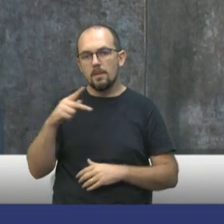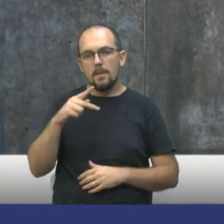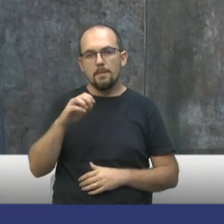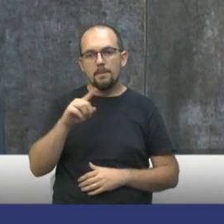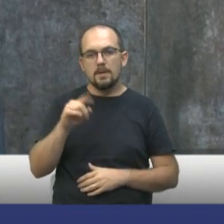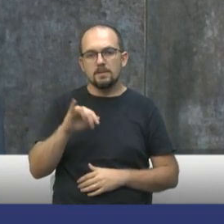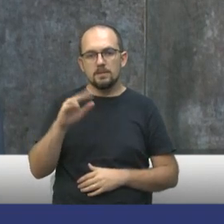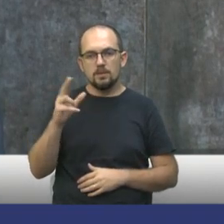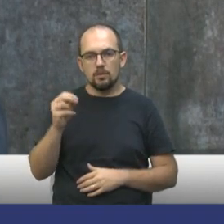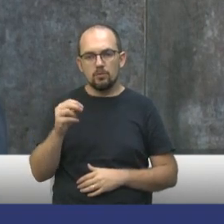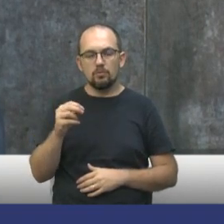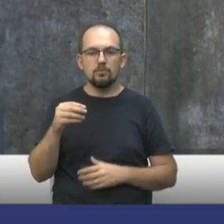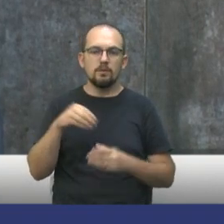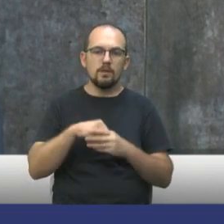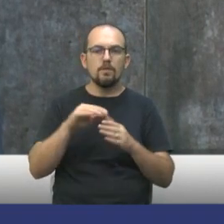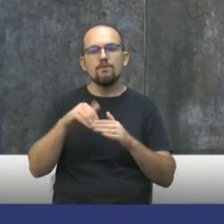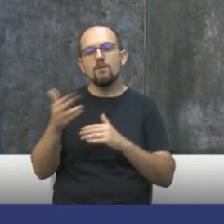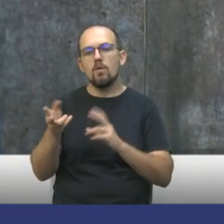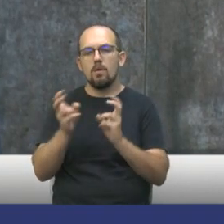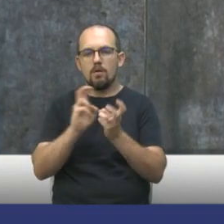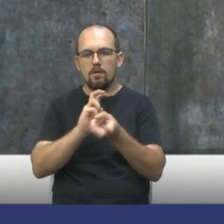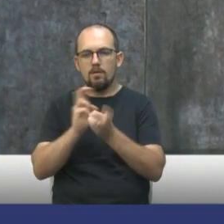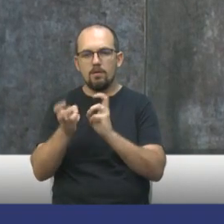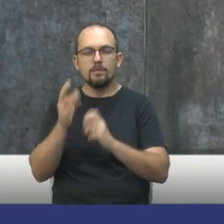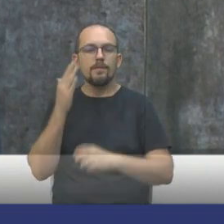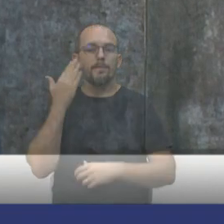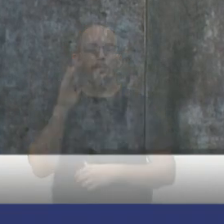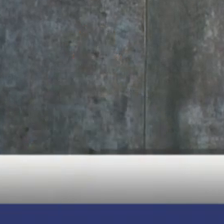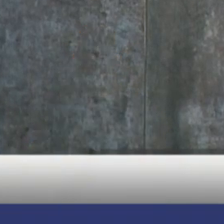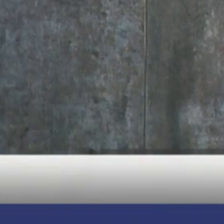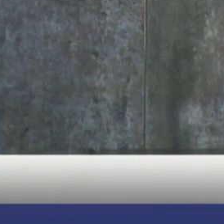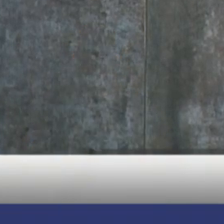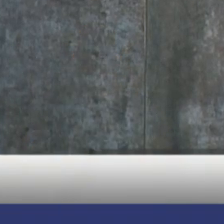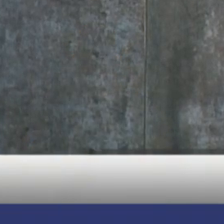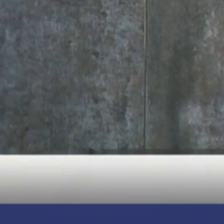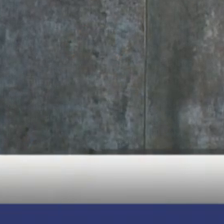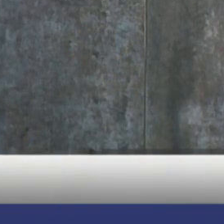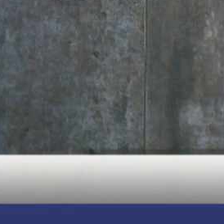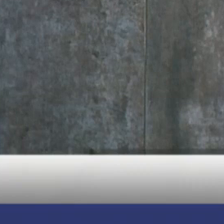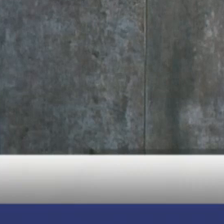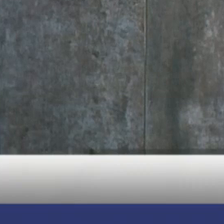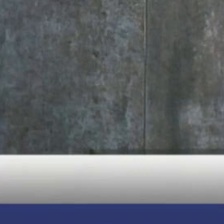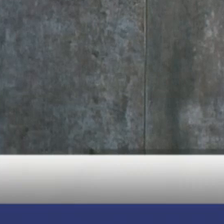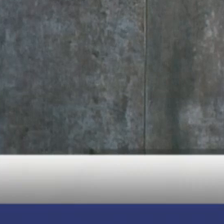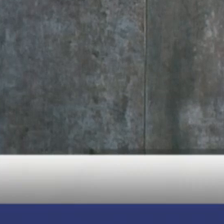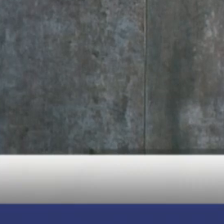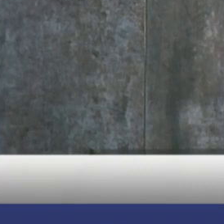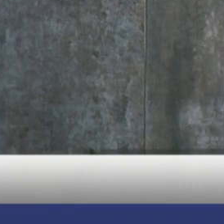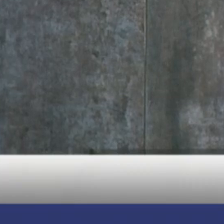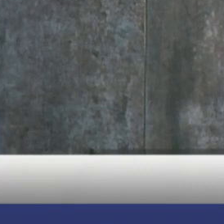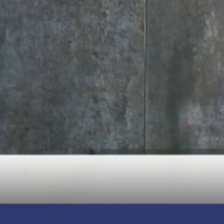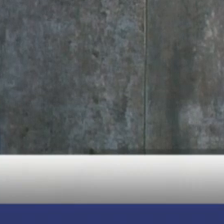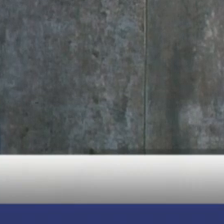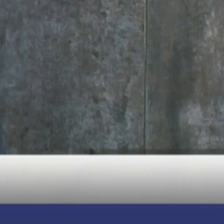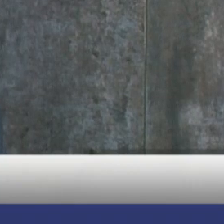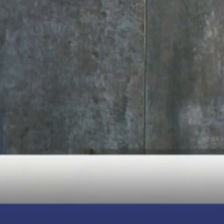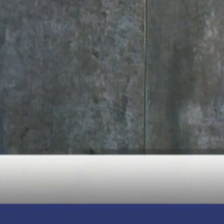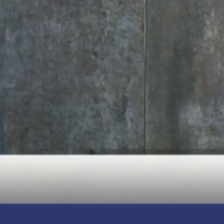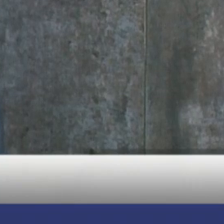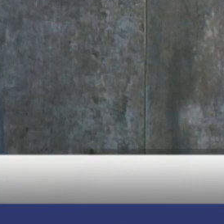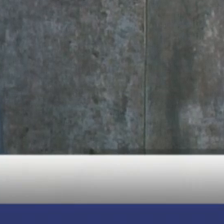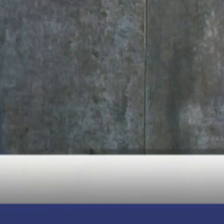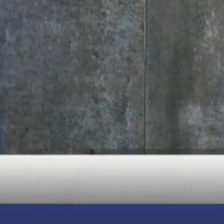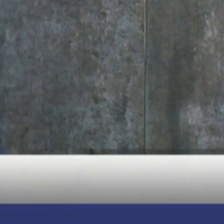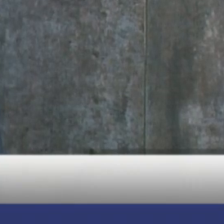e fora da capoeira. E também entender os motivos, né, que fizeram com que esta Casa de Leis escolhesse o